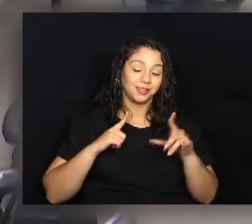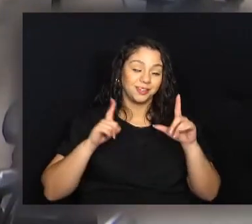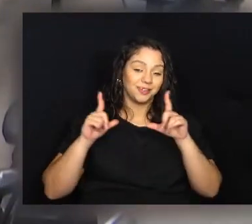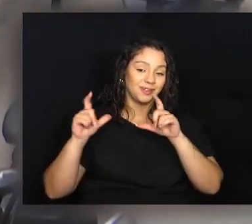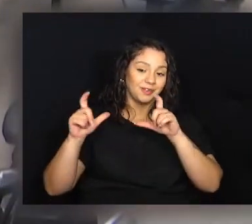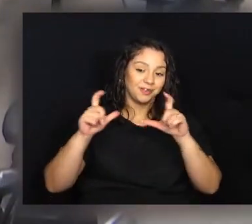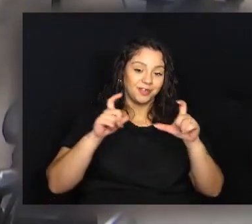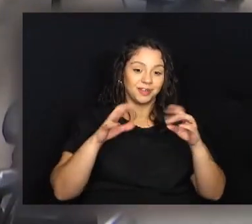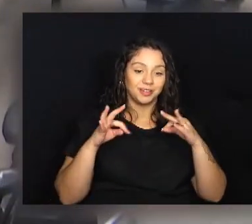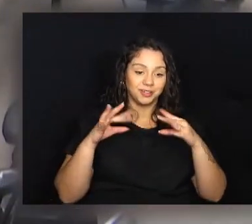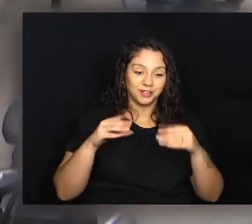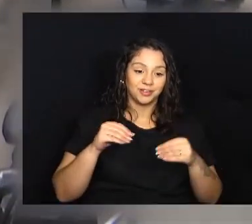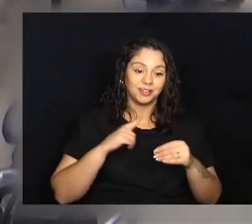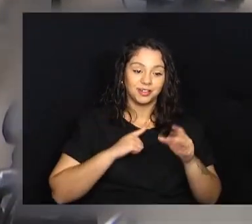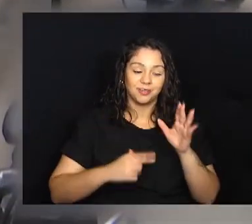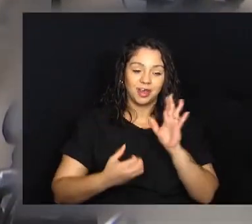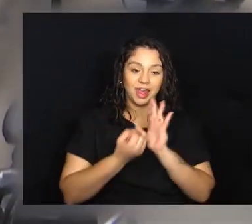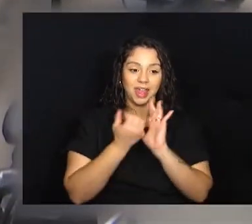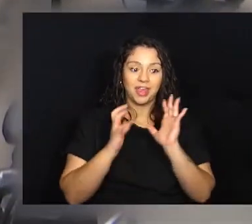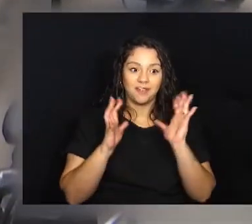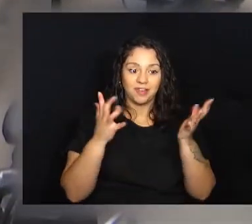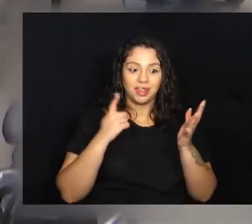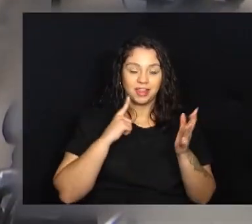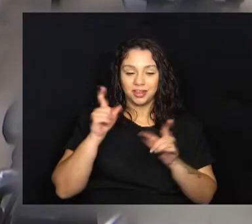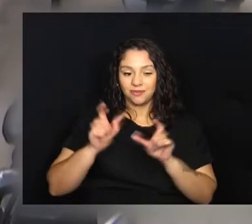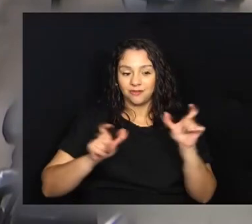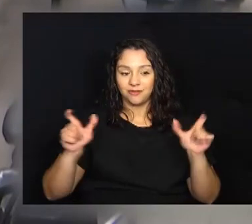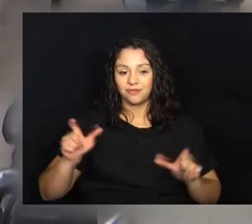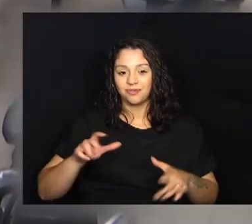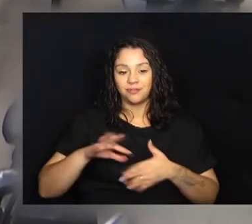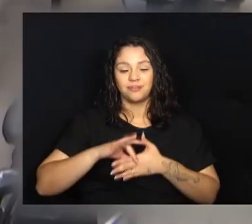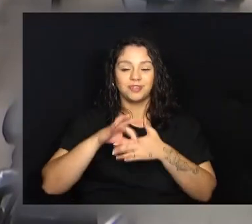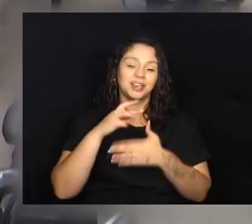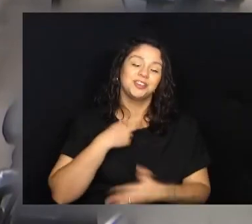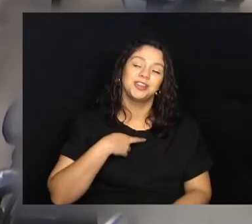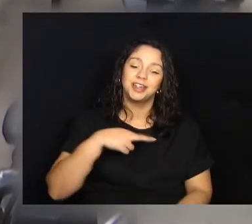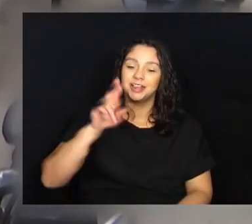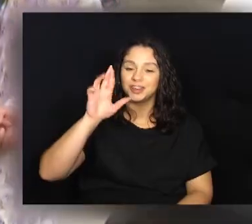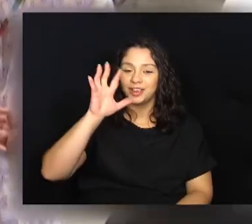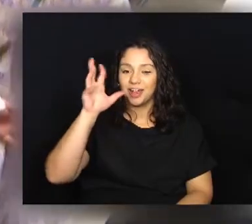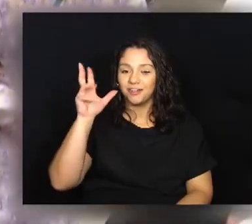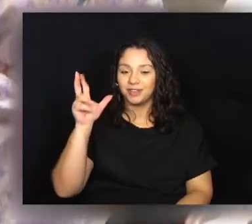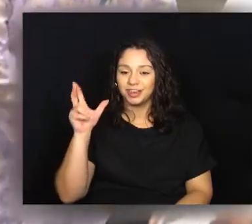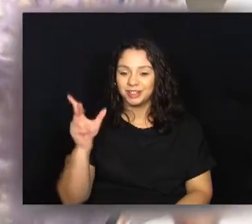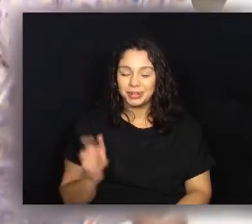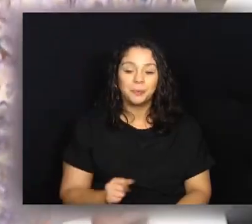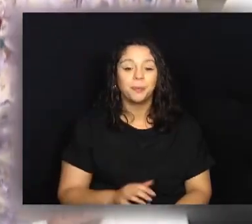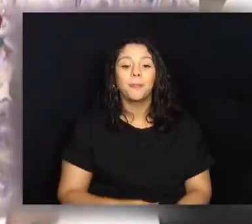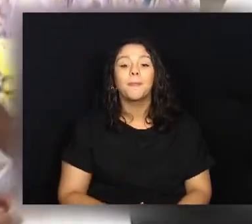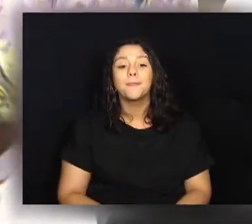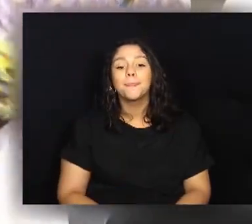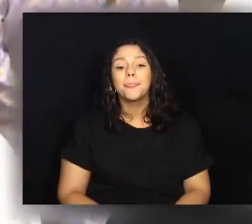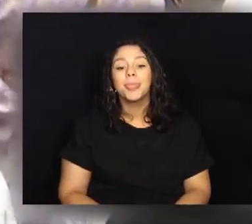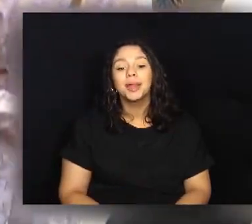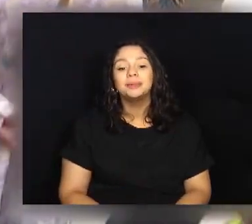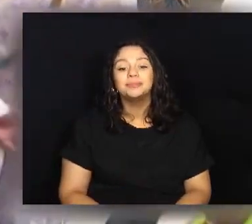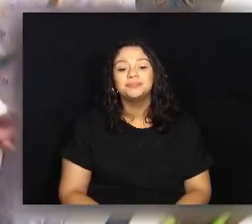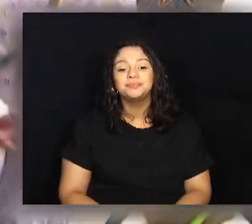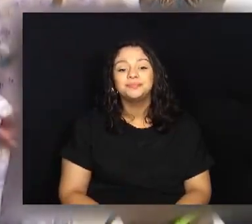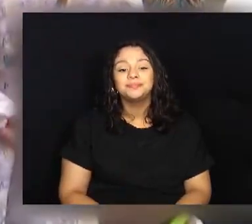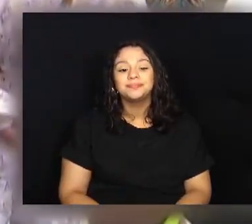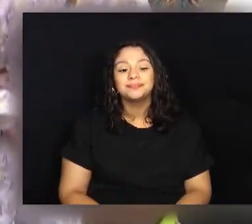todos marcou o evento que uniu as lideranças de religiões de matriz africana. Quero, então,